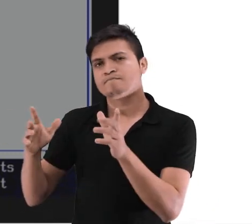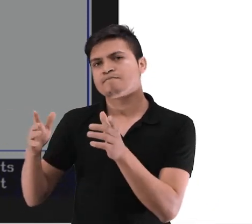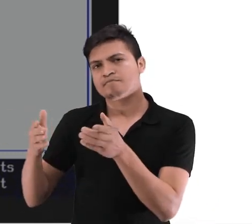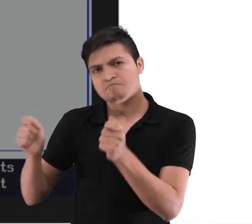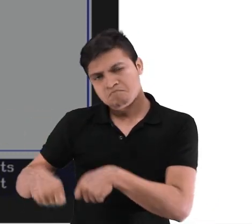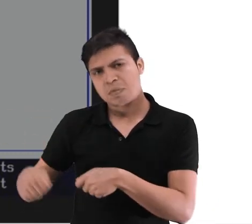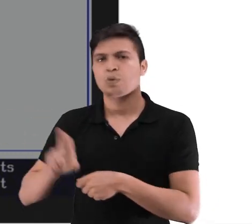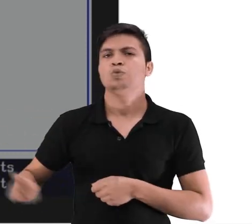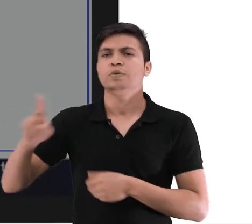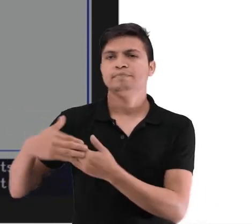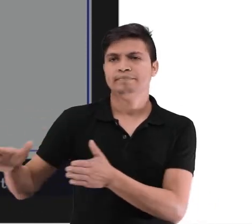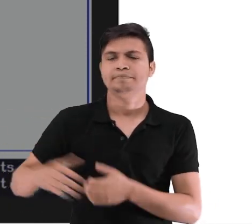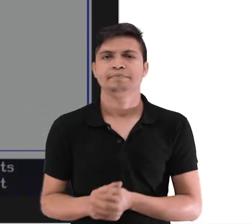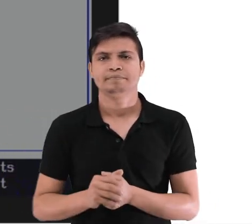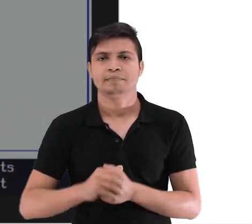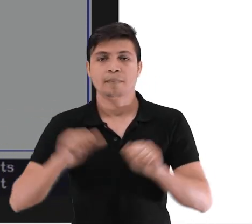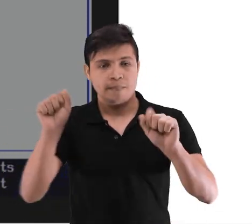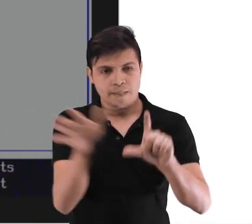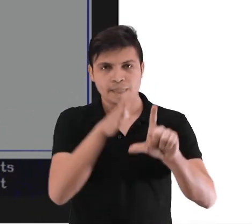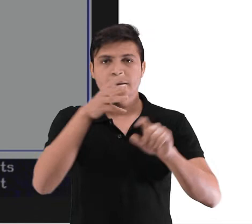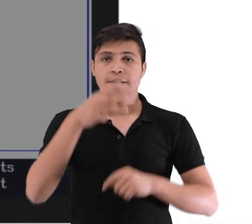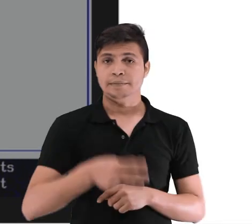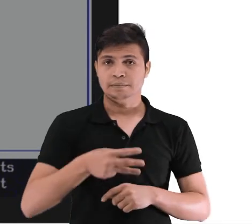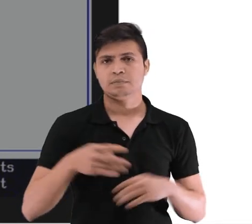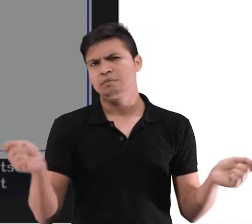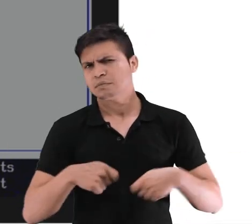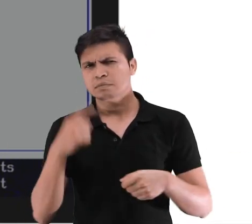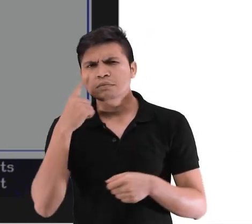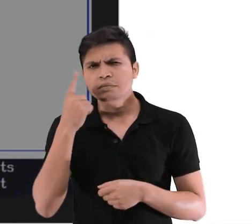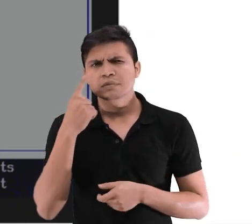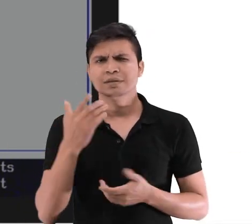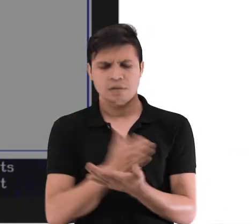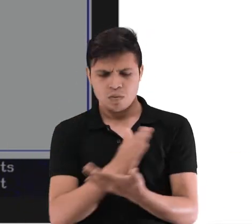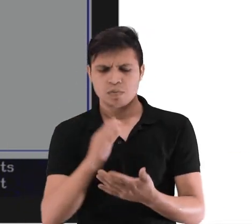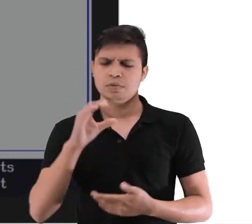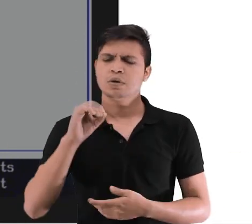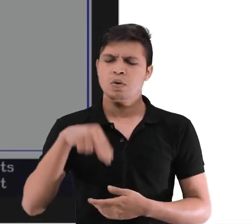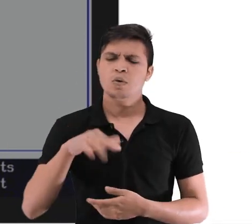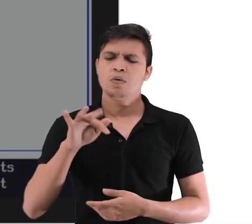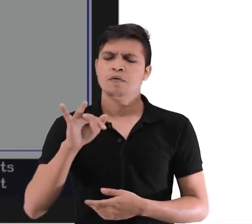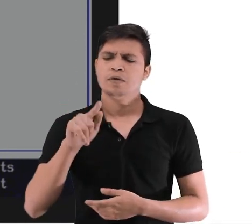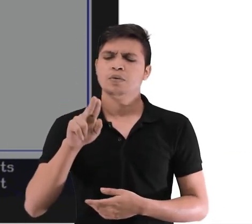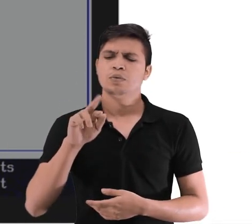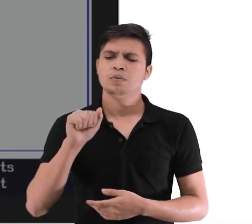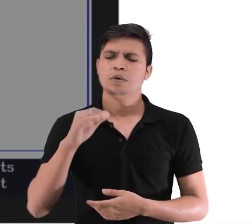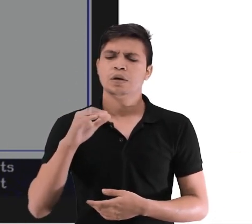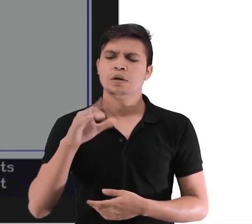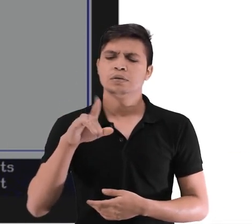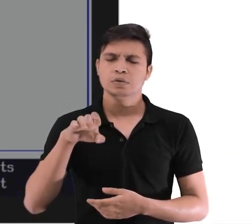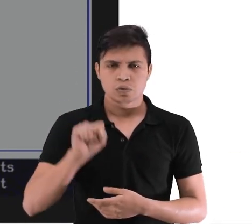Nessa terceira aba Advanced, nós podemos ver algumas configurações também